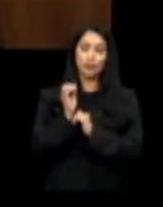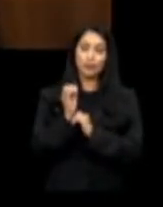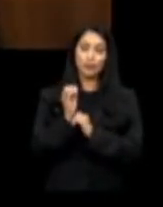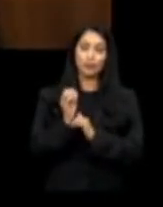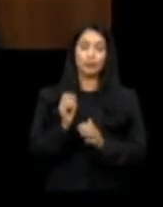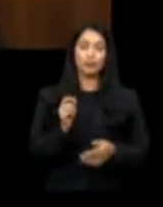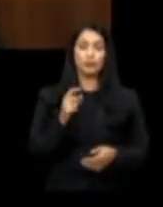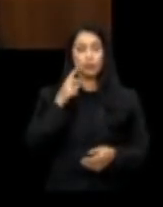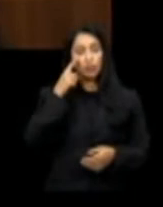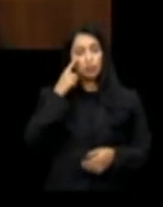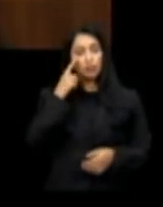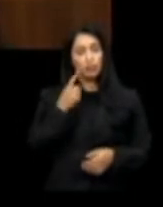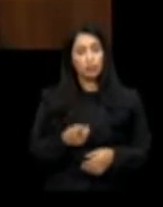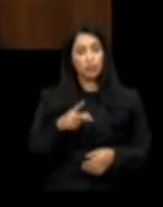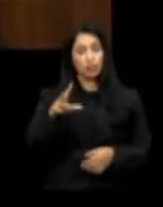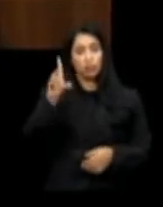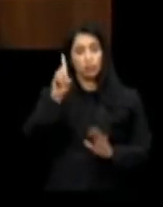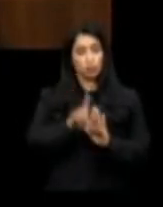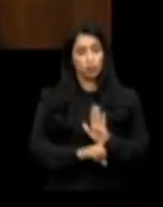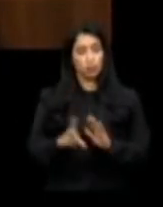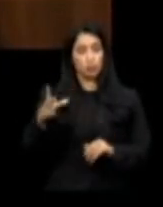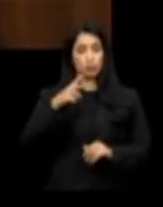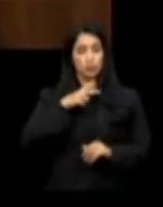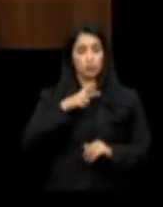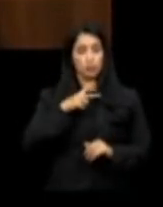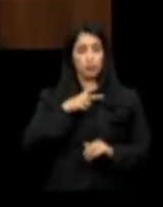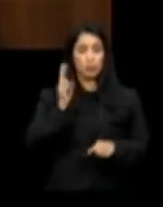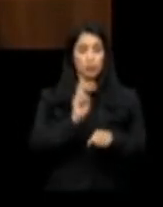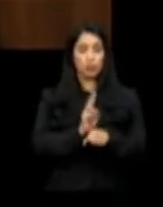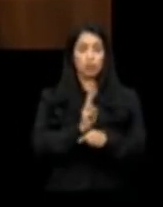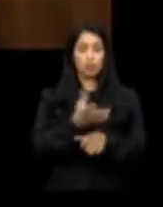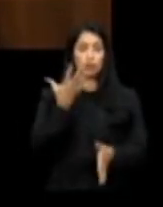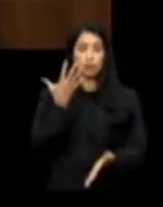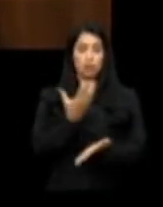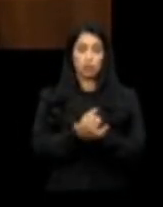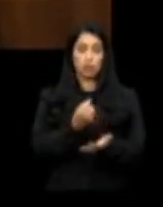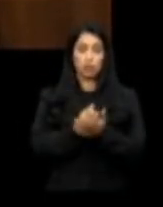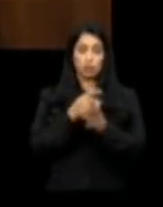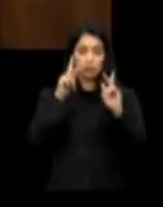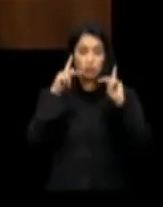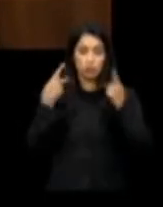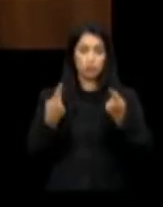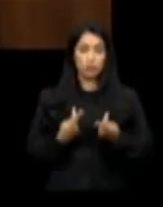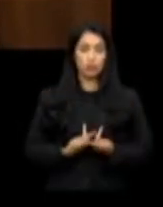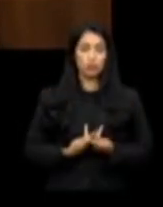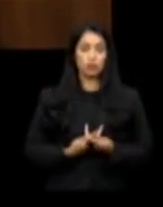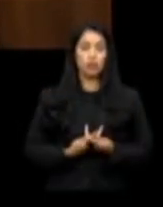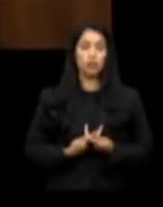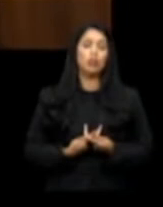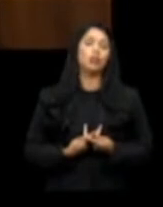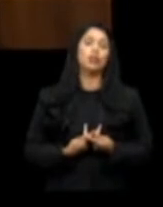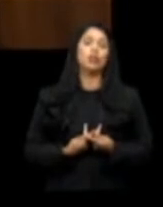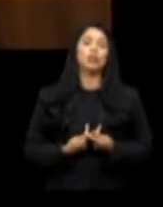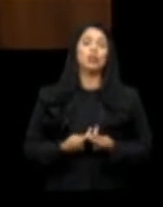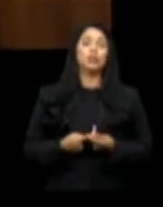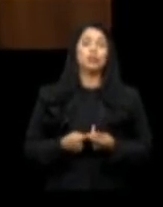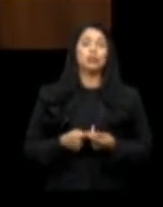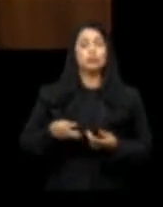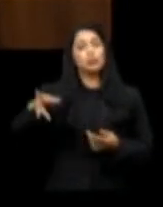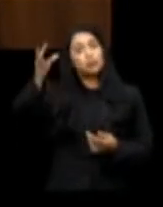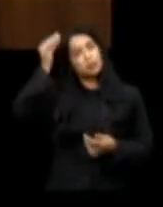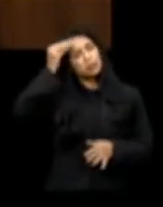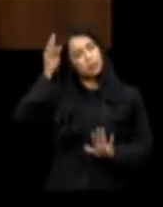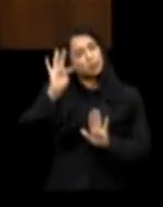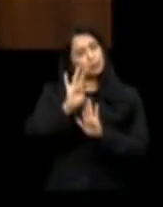direito fundamental à privacidade e à proteção de dados pessoais deriva, ao contrário, de uma compreensão integrada do